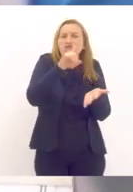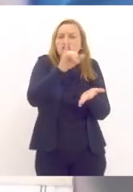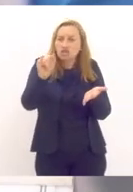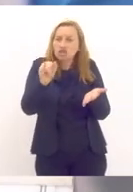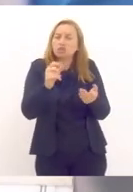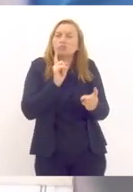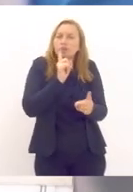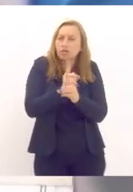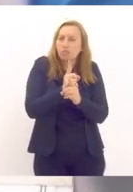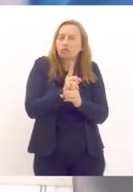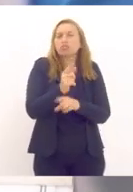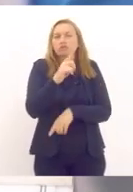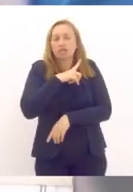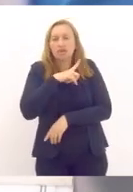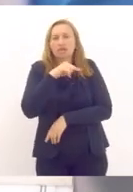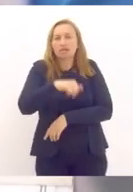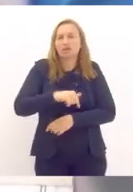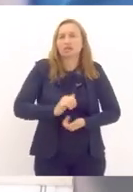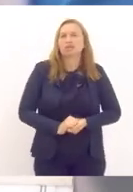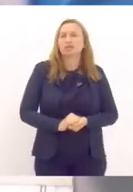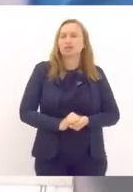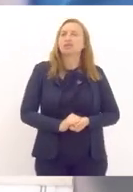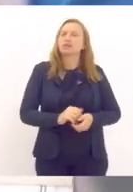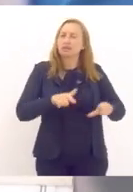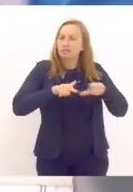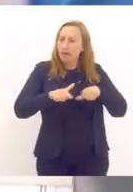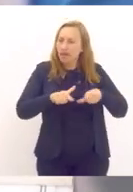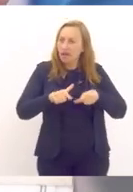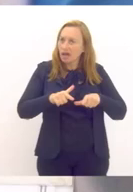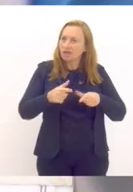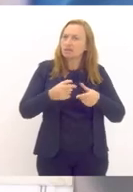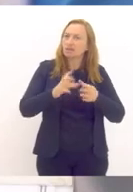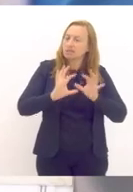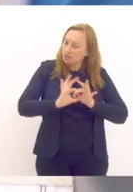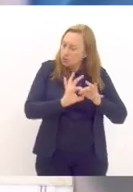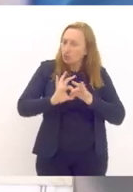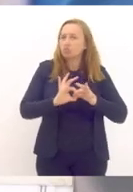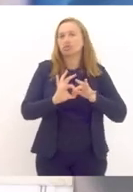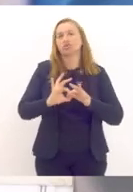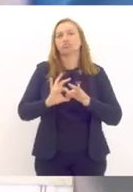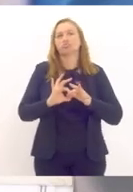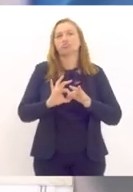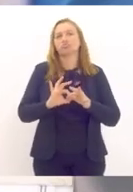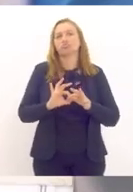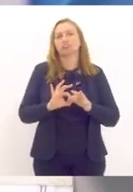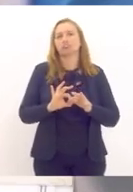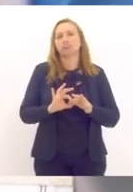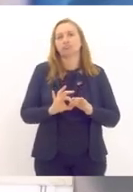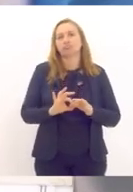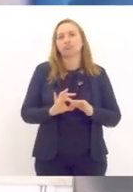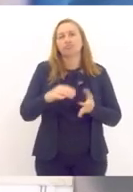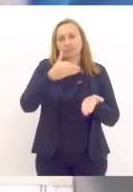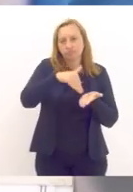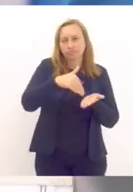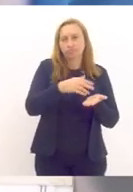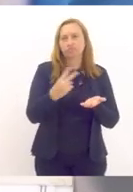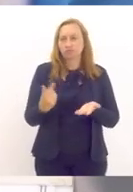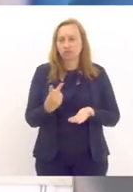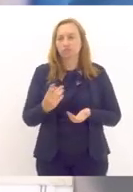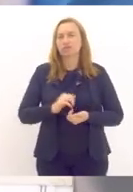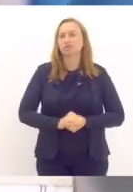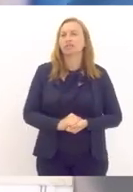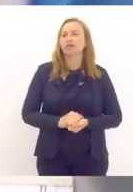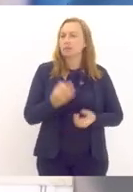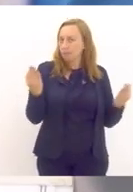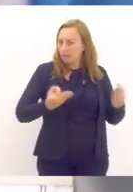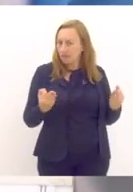ter uma integração e atuar sempre de forma independente e harmônica, né, com as secretarias.